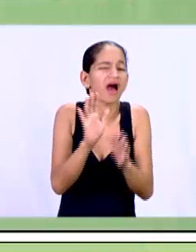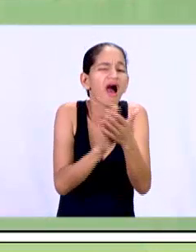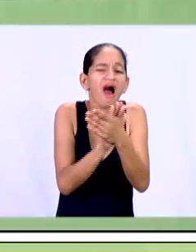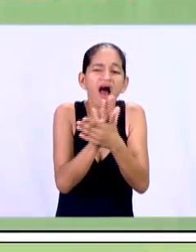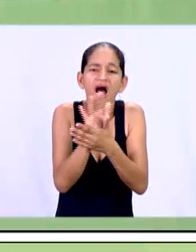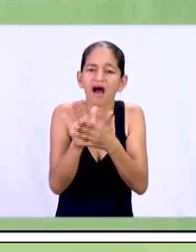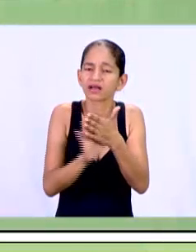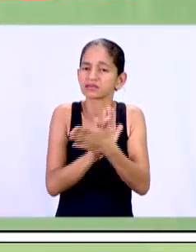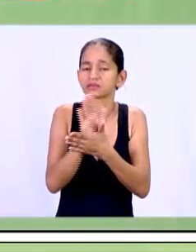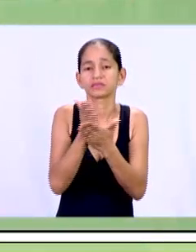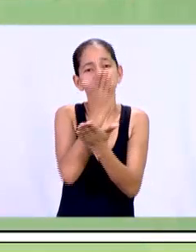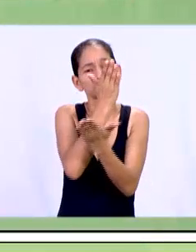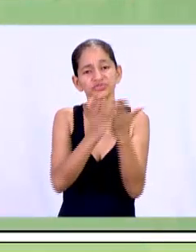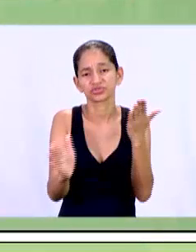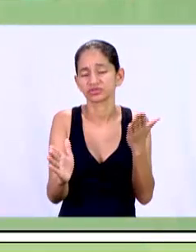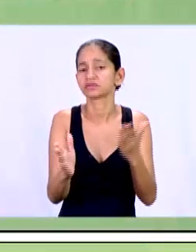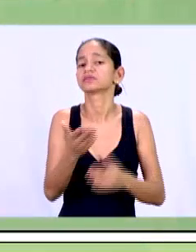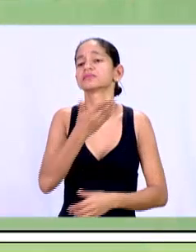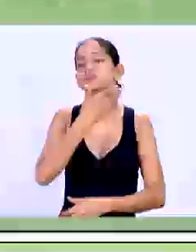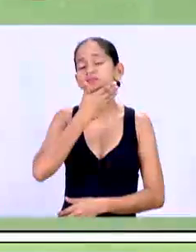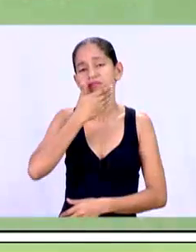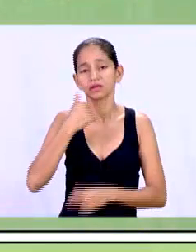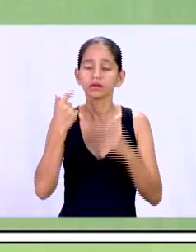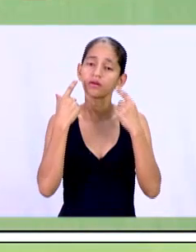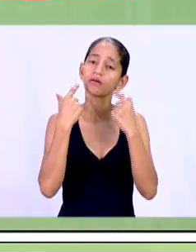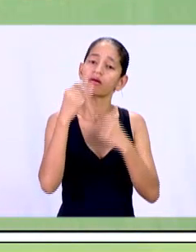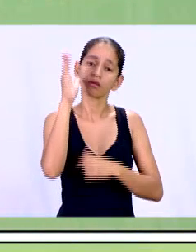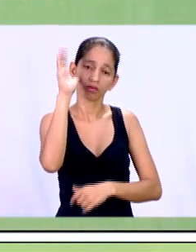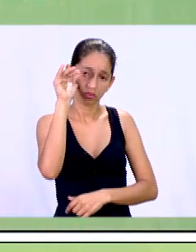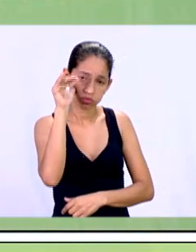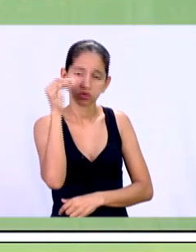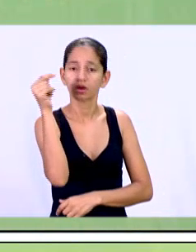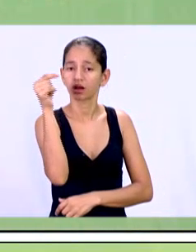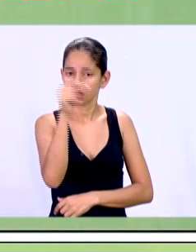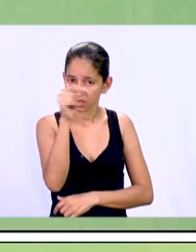Então, aqui no caso da homofobia, é bem interessante porque